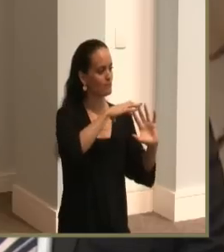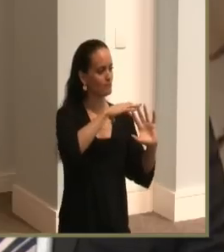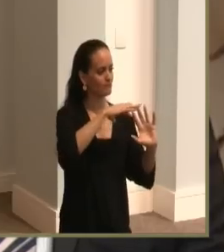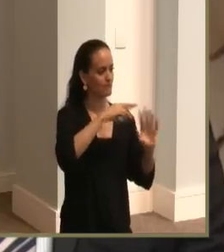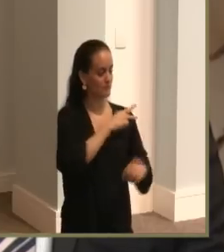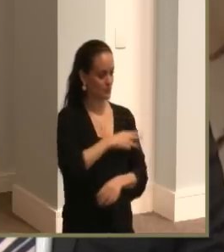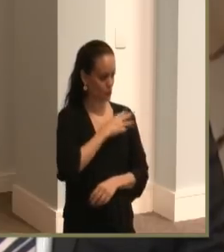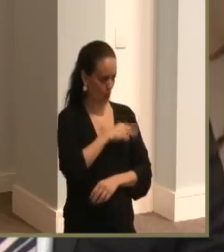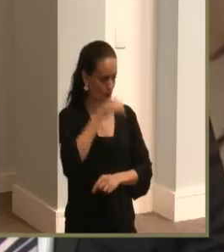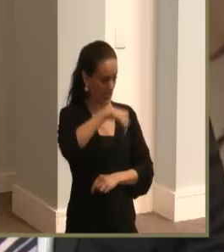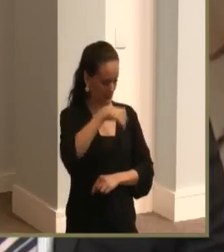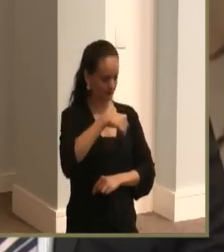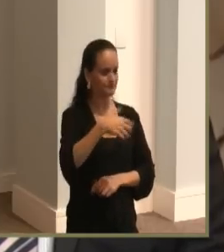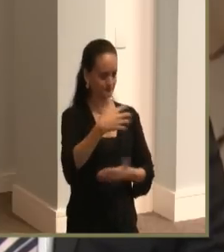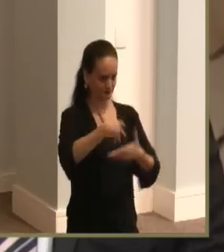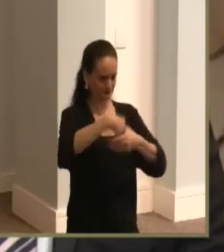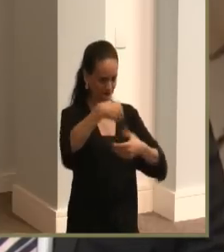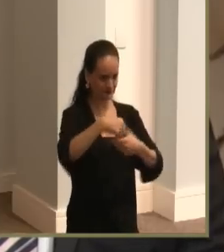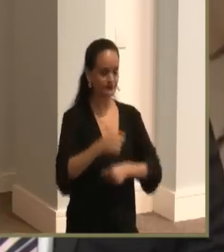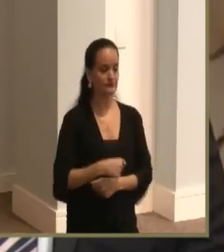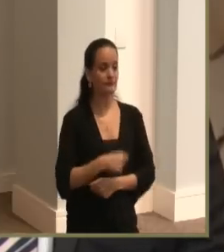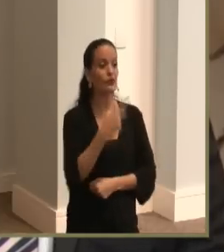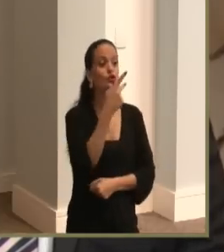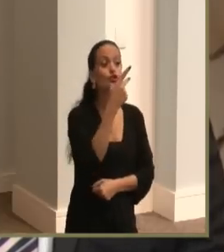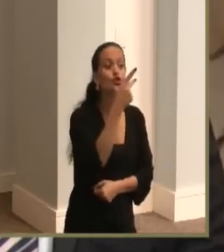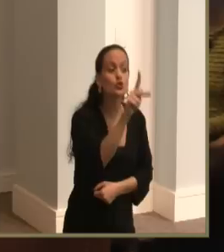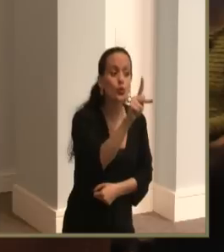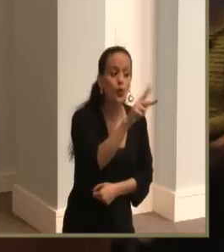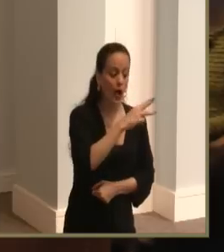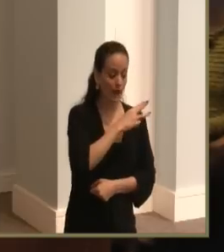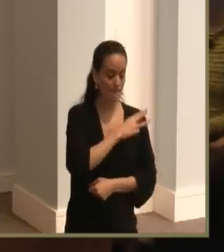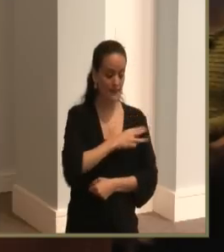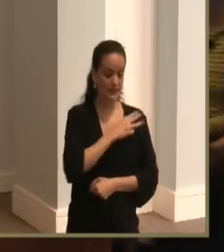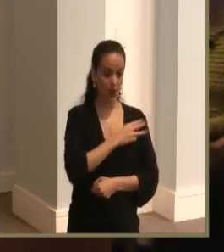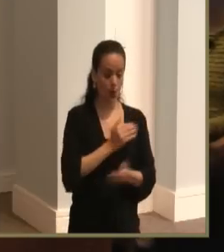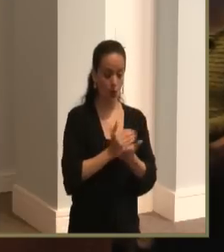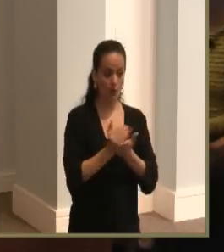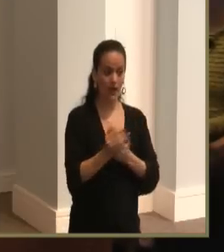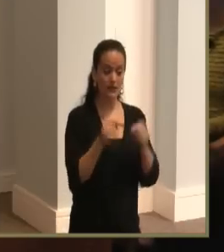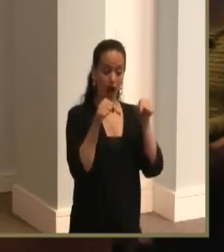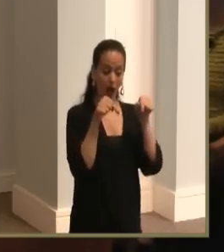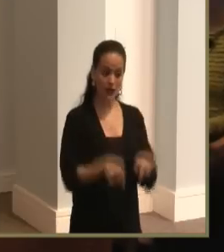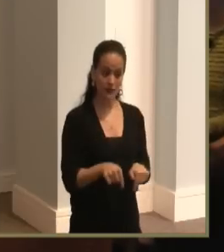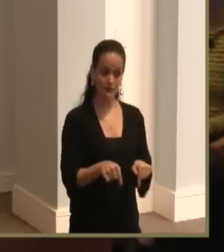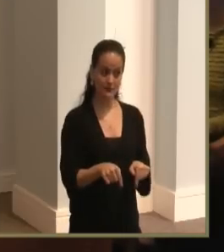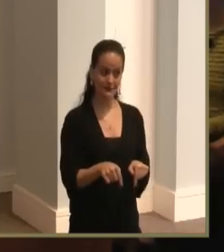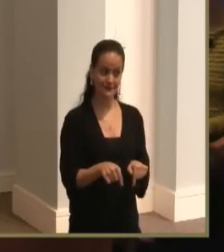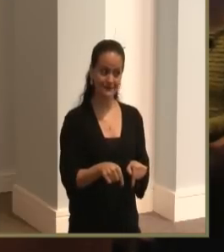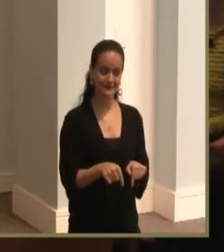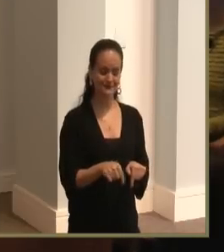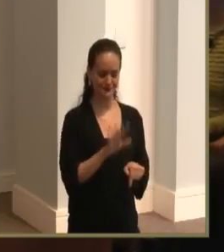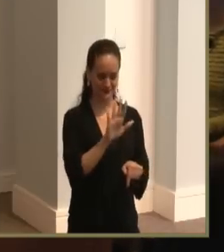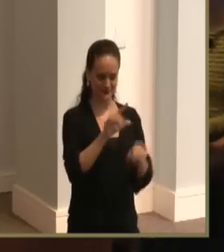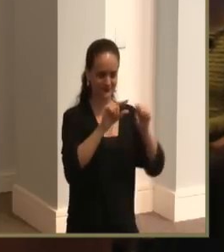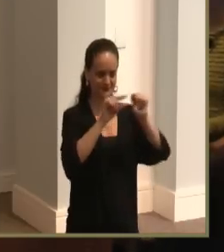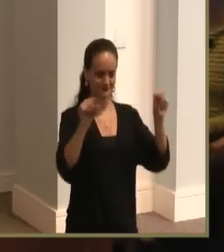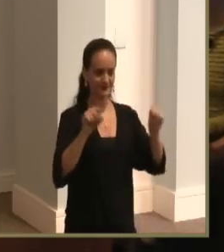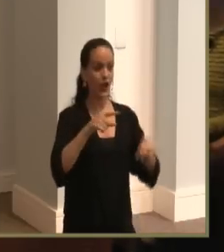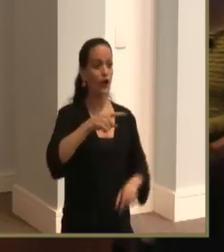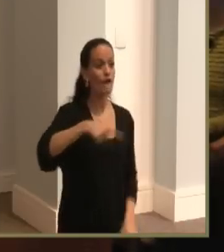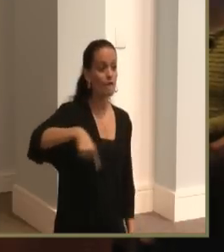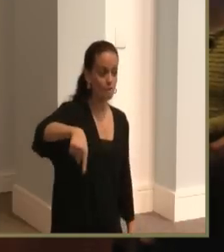juntos? Sua missão começa aqui. E a divisa? Serão